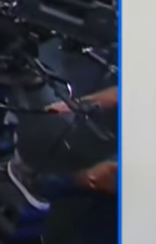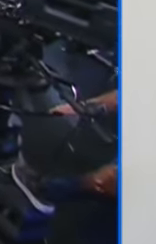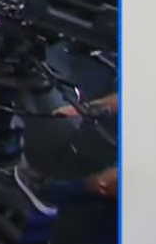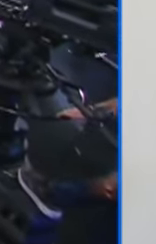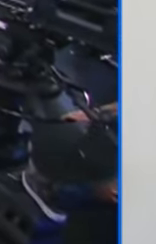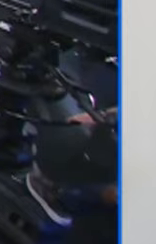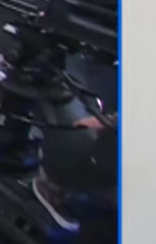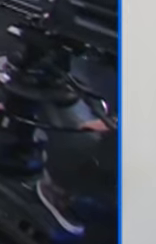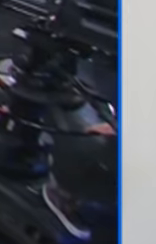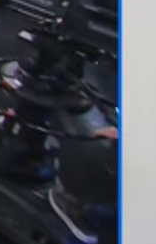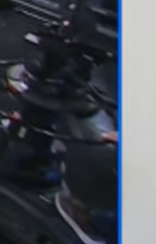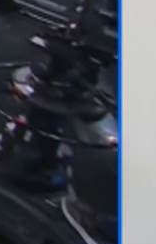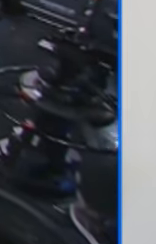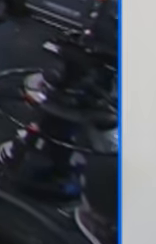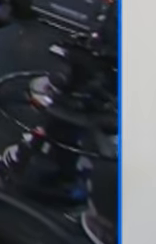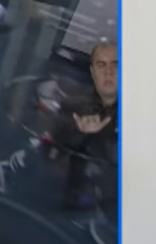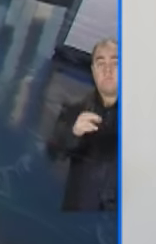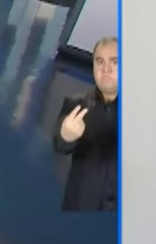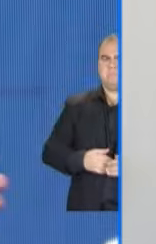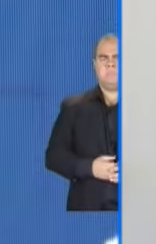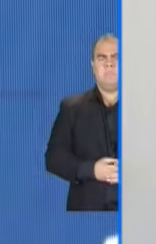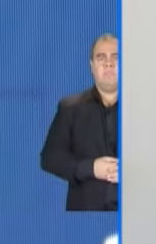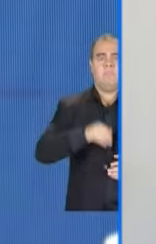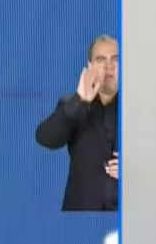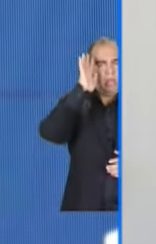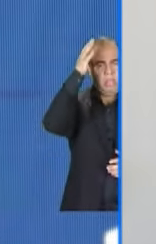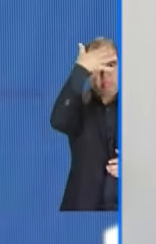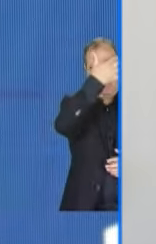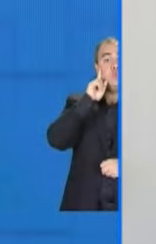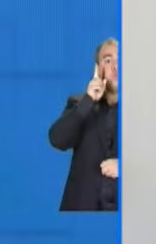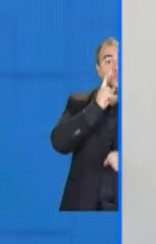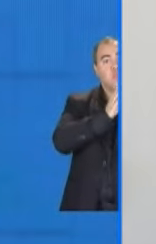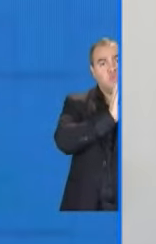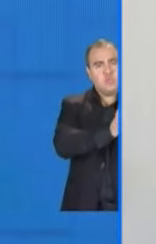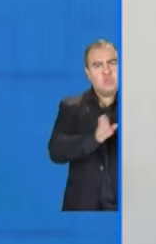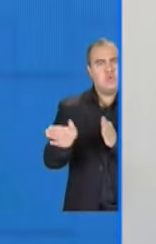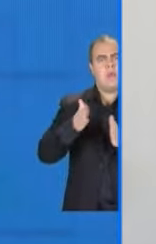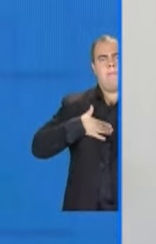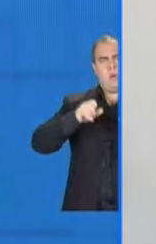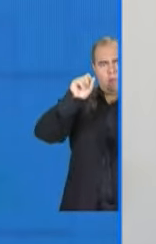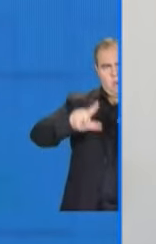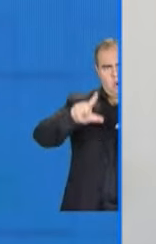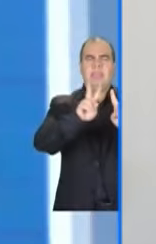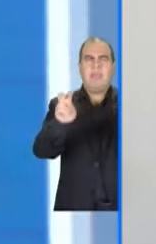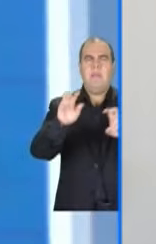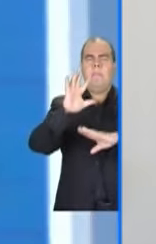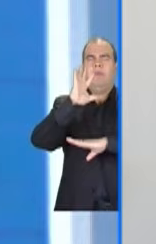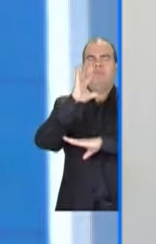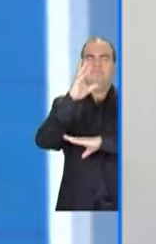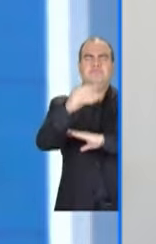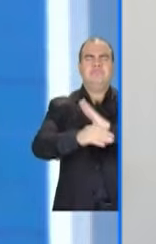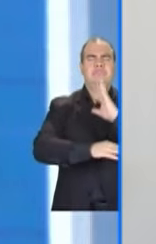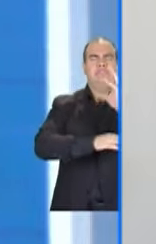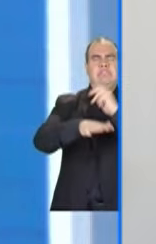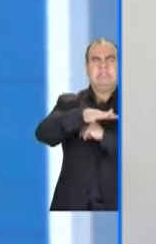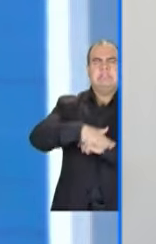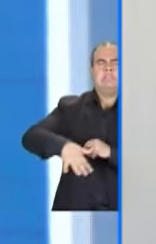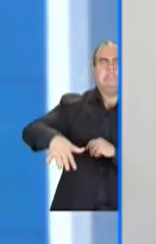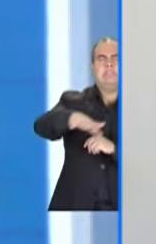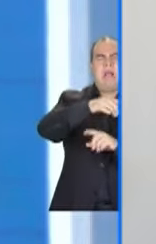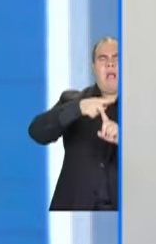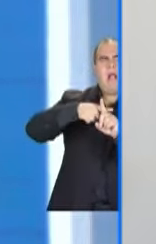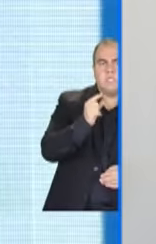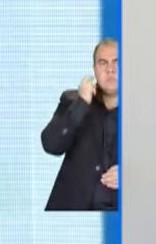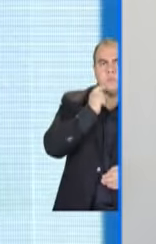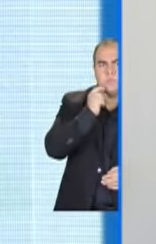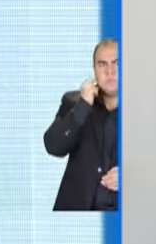No segundo turno, porque você, enfim, você, se você tem essa alta